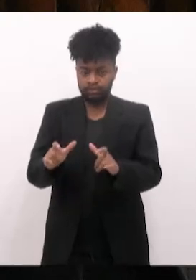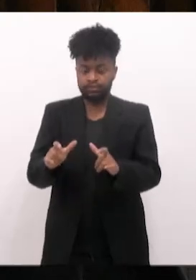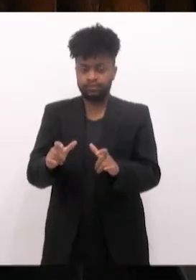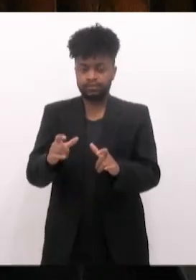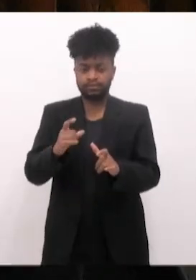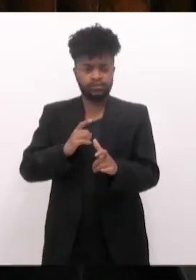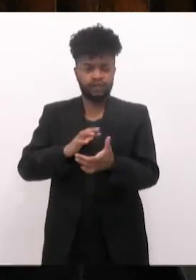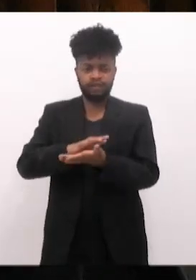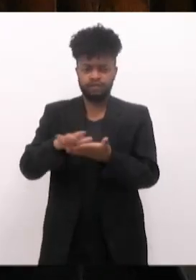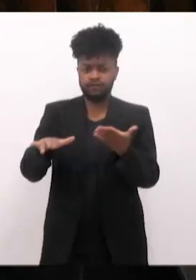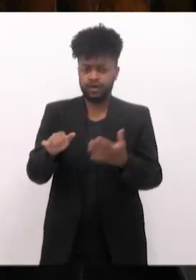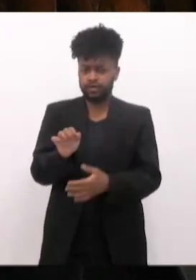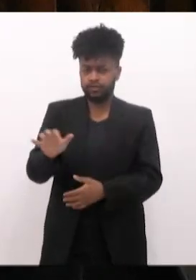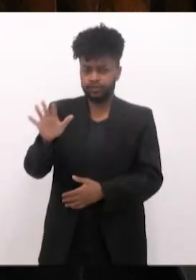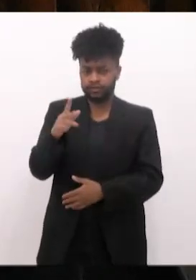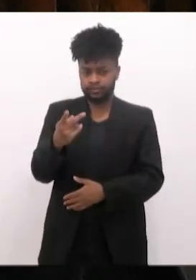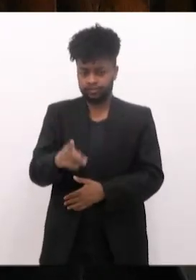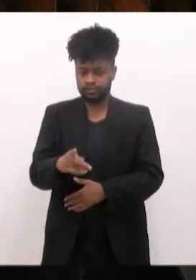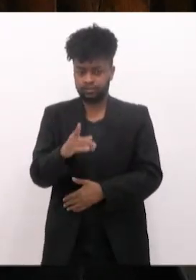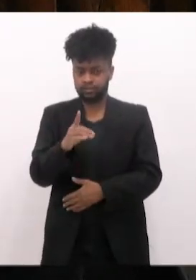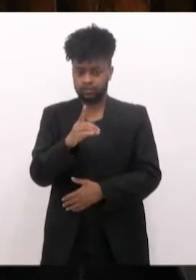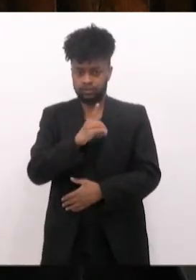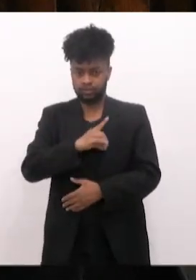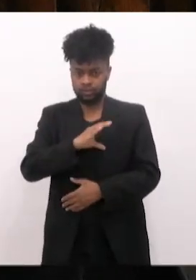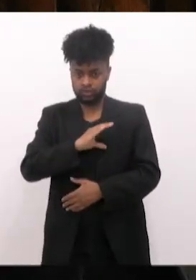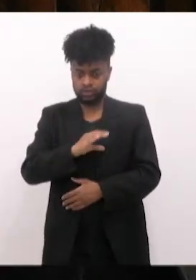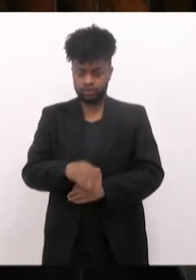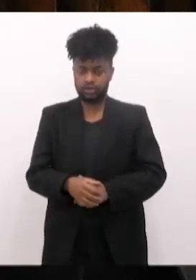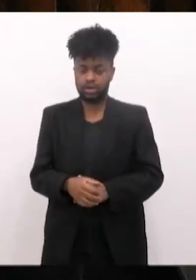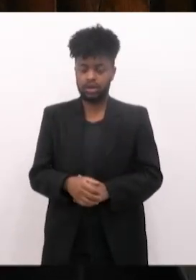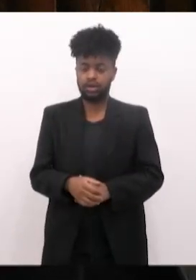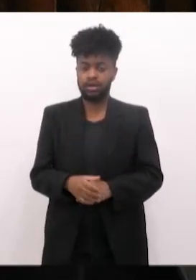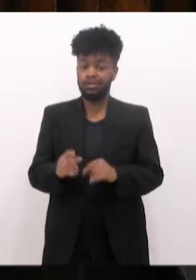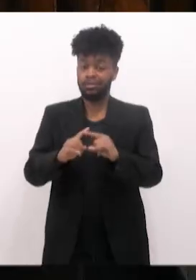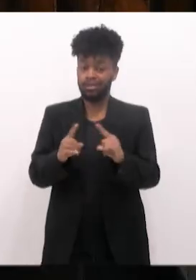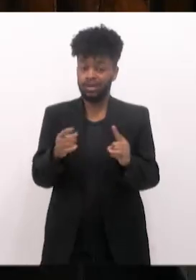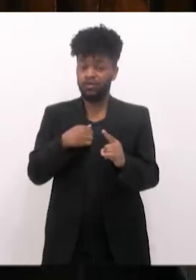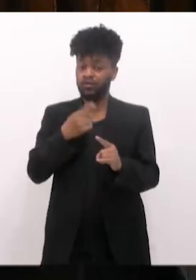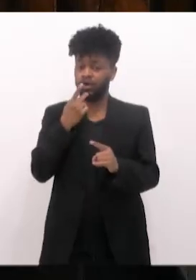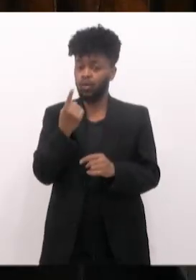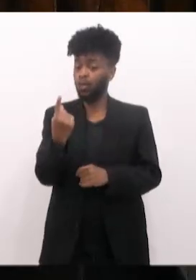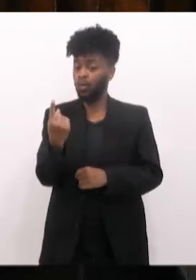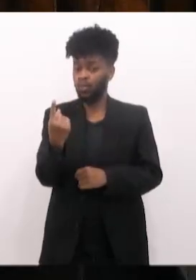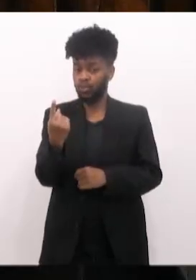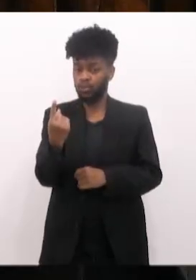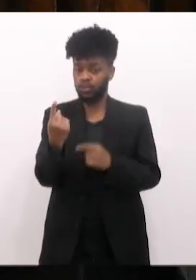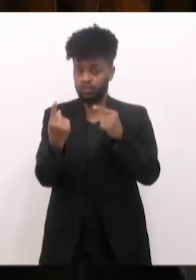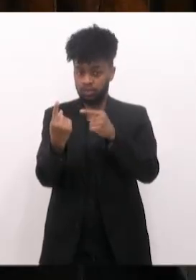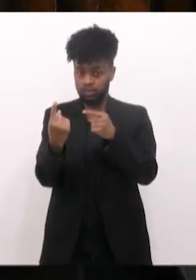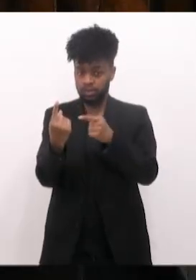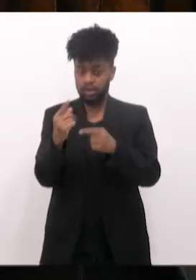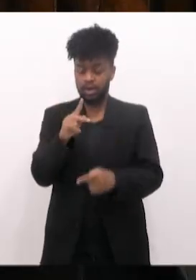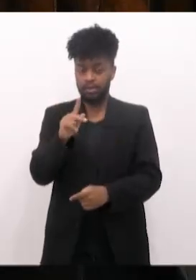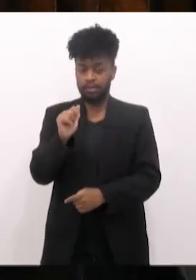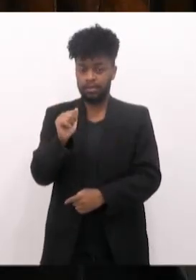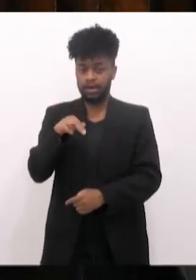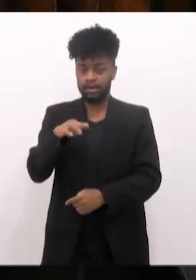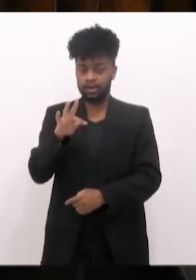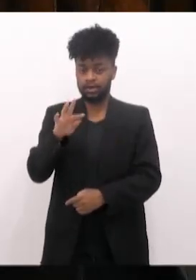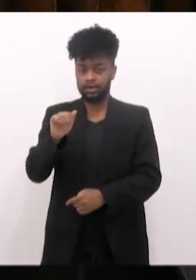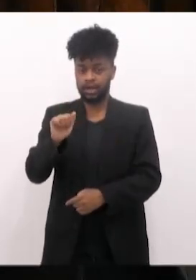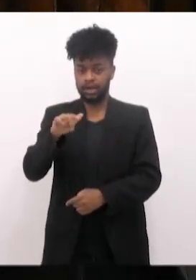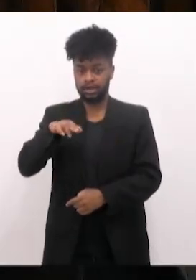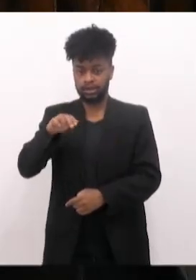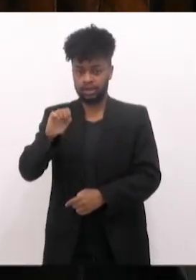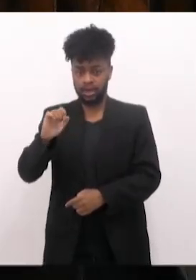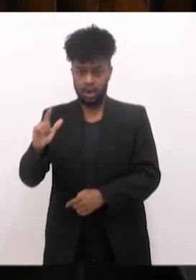várias comunidades de Duque de Caxias. Mas eu venho enfatizando uma, chamada Pantanal. Eu